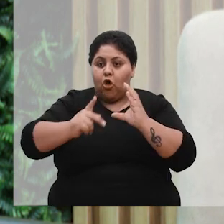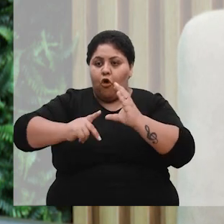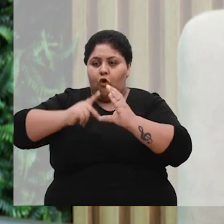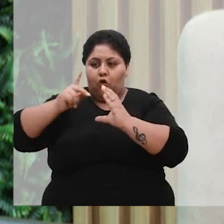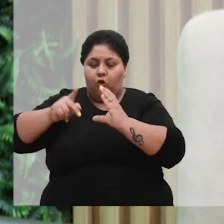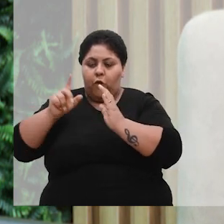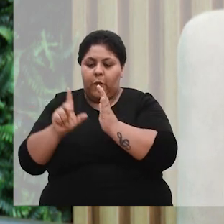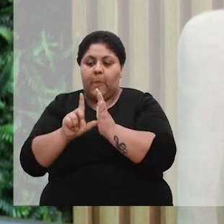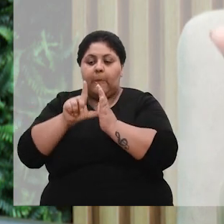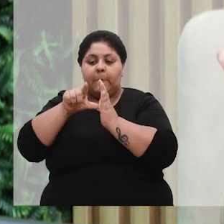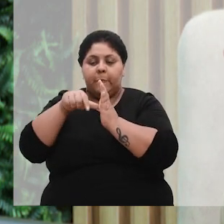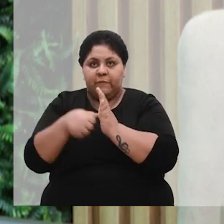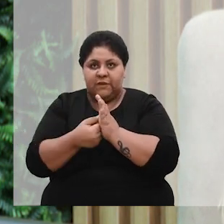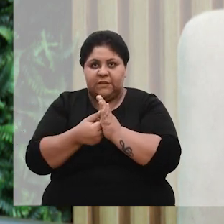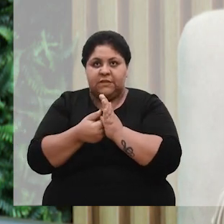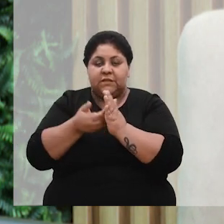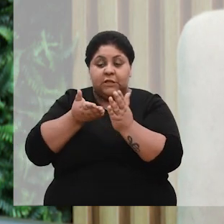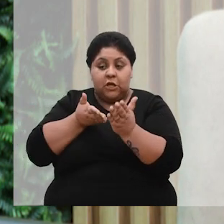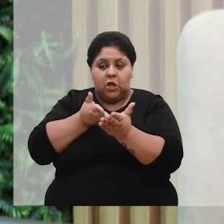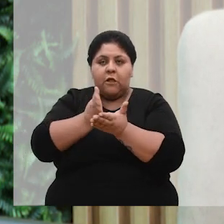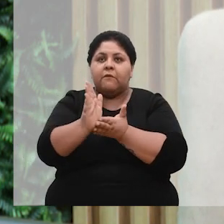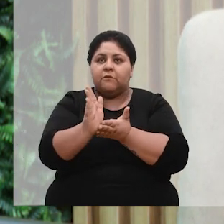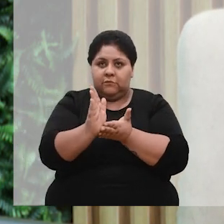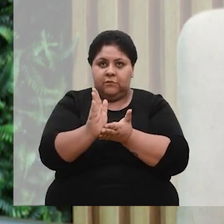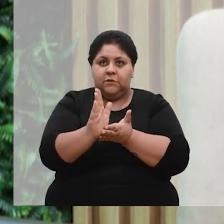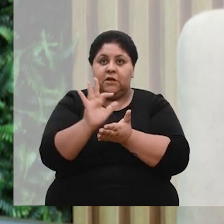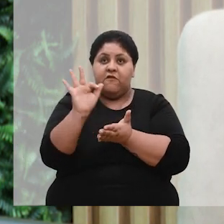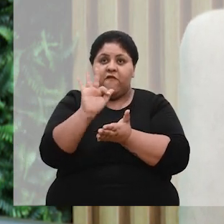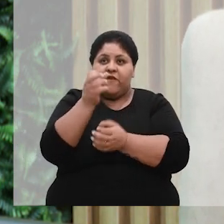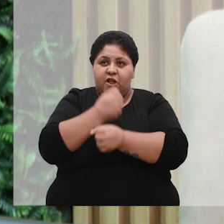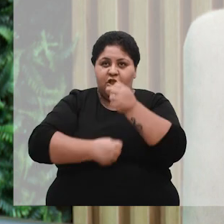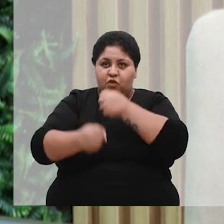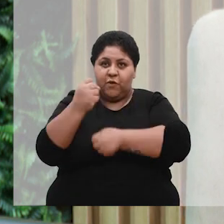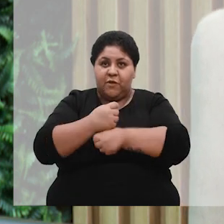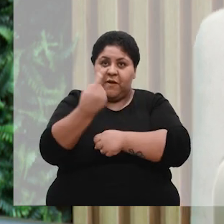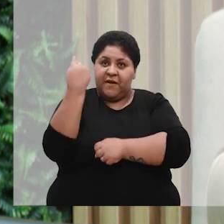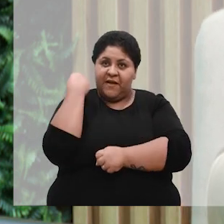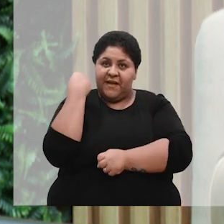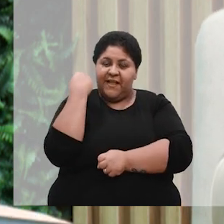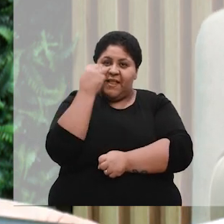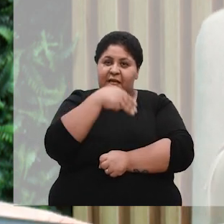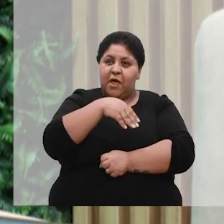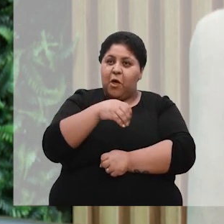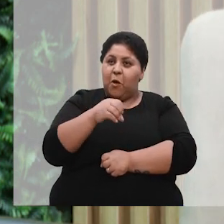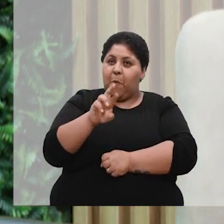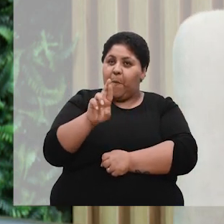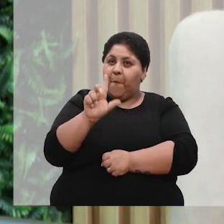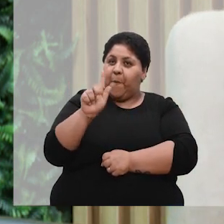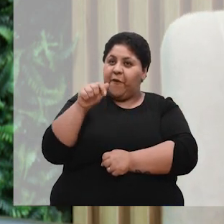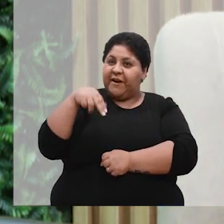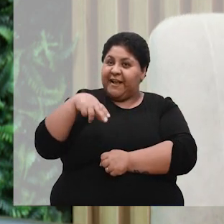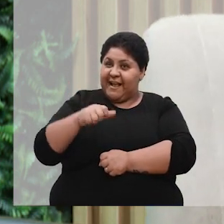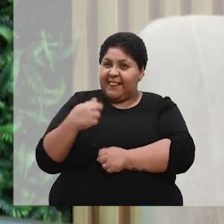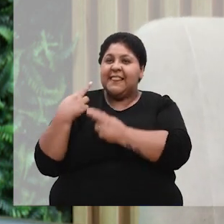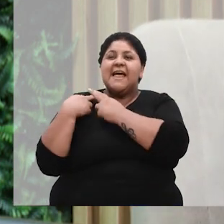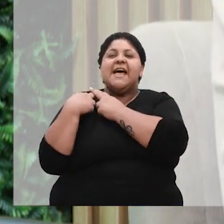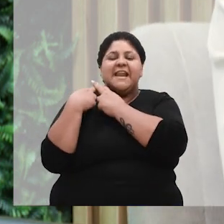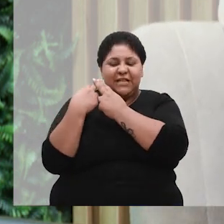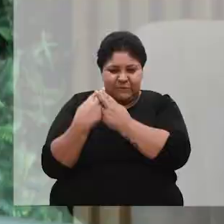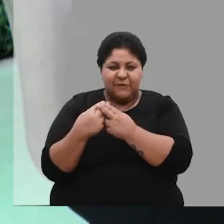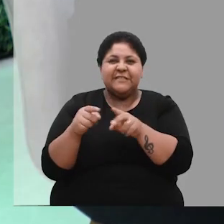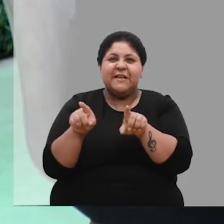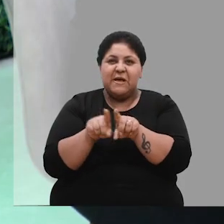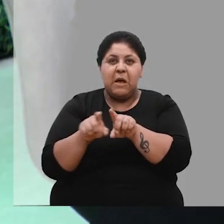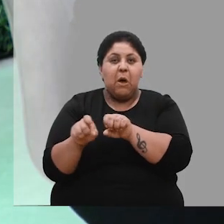nós trouxemos à Câmara e que depois foi aprovada, né, sancionada em fevereiro do ano passado, está aqui à mesa. Morgana, muito obrigada por